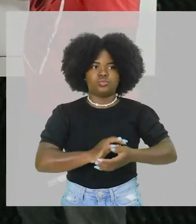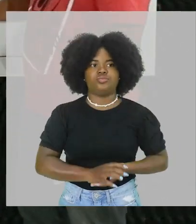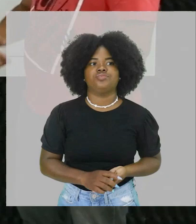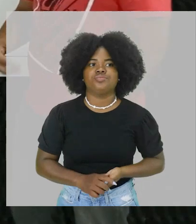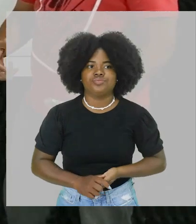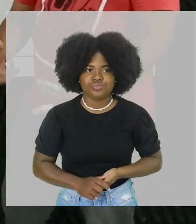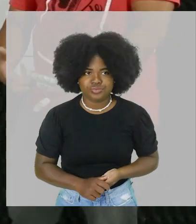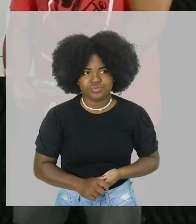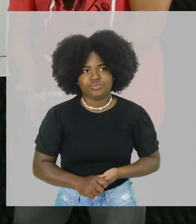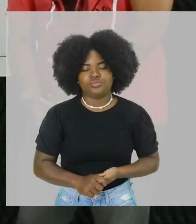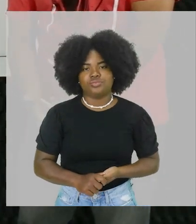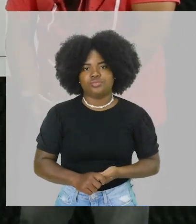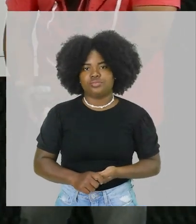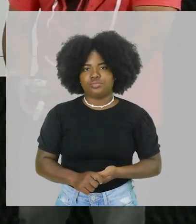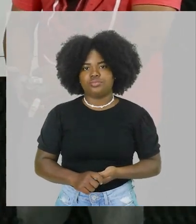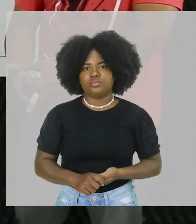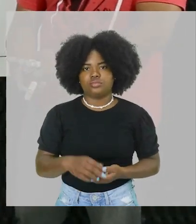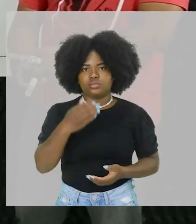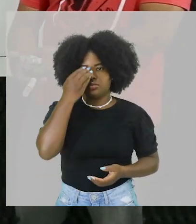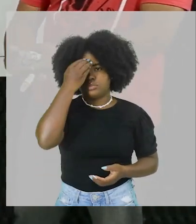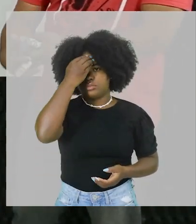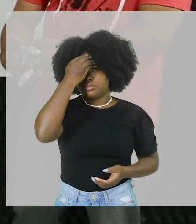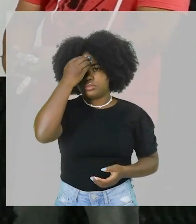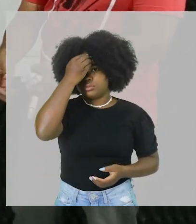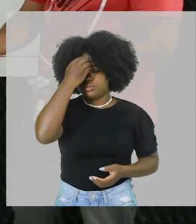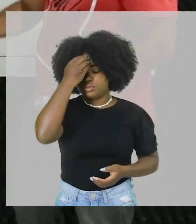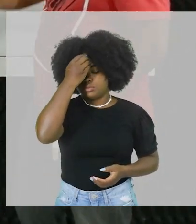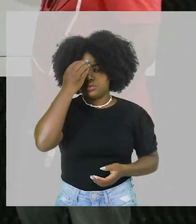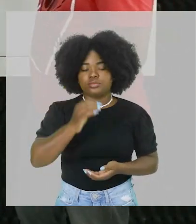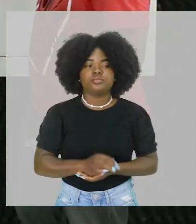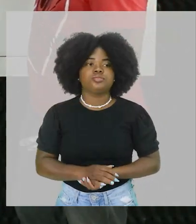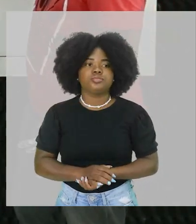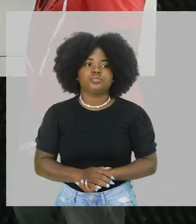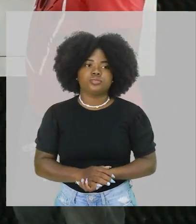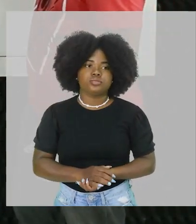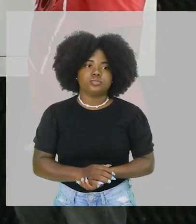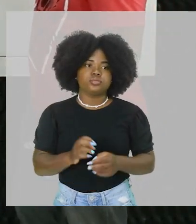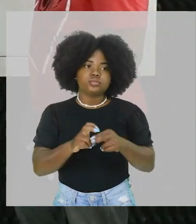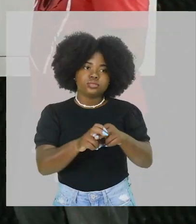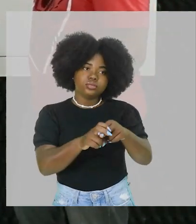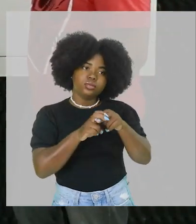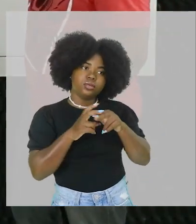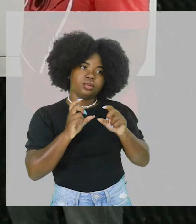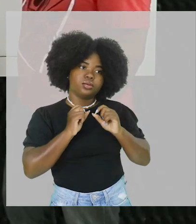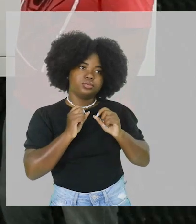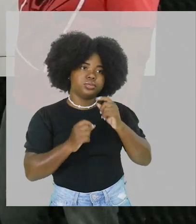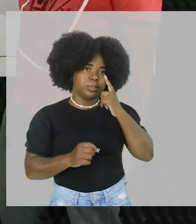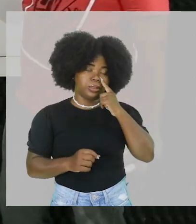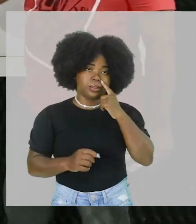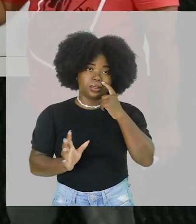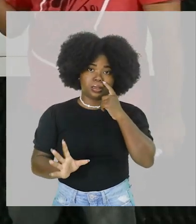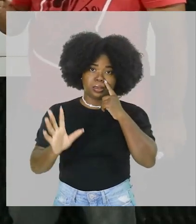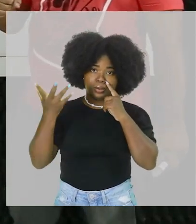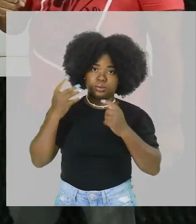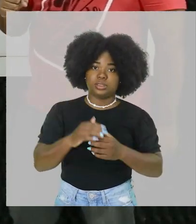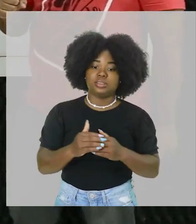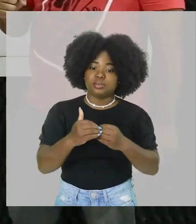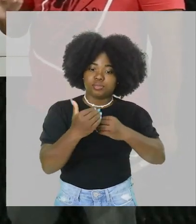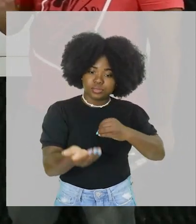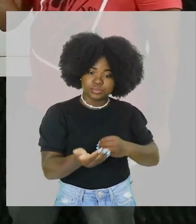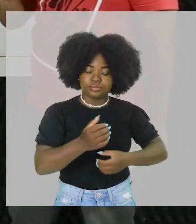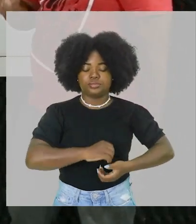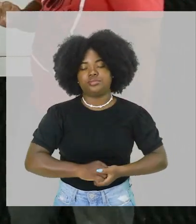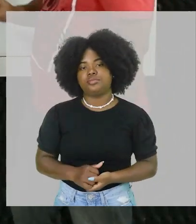tenho o fenômeno magnético mais intenso, tá certo? Então por isso que acontece nas